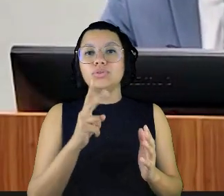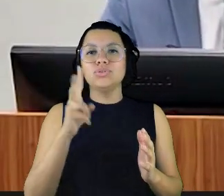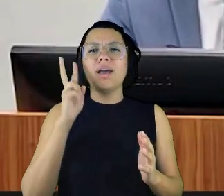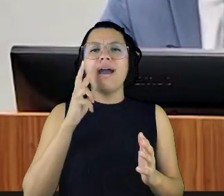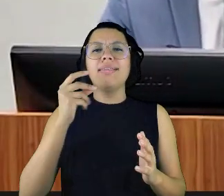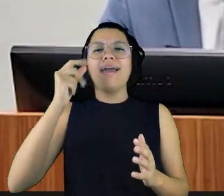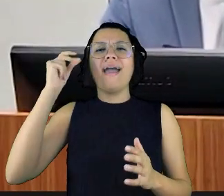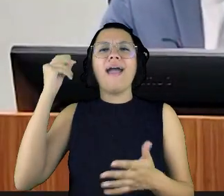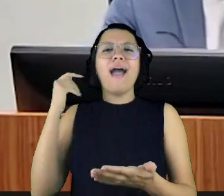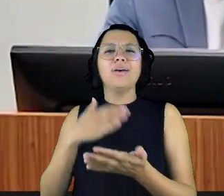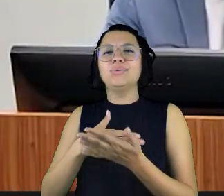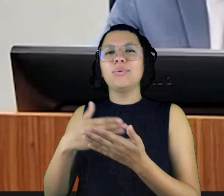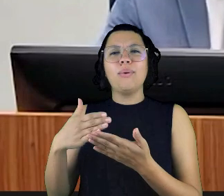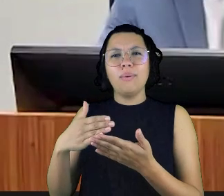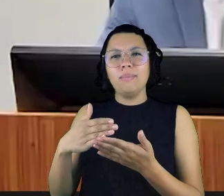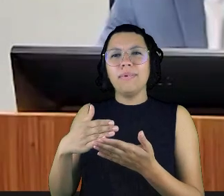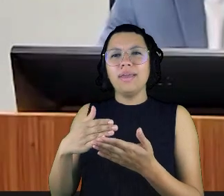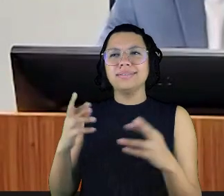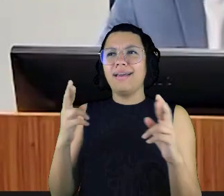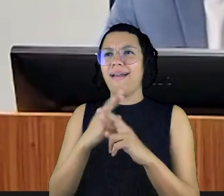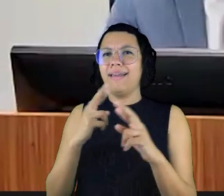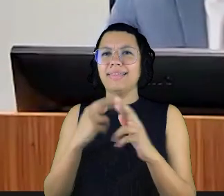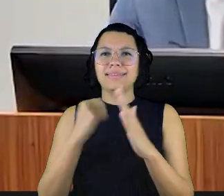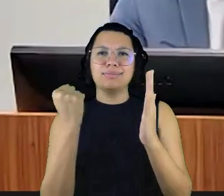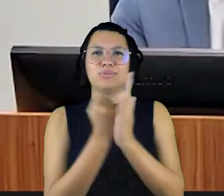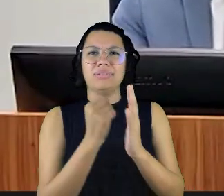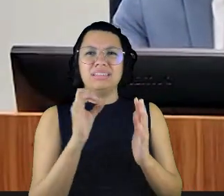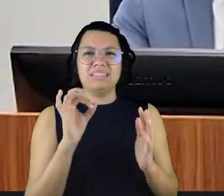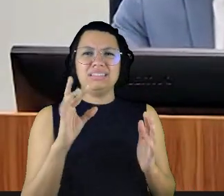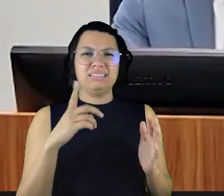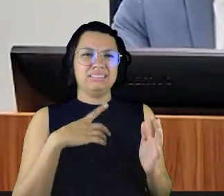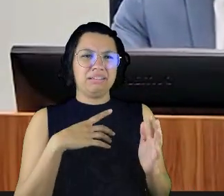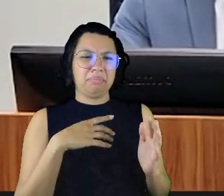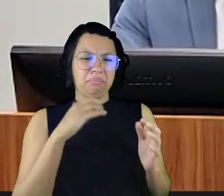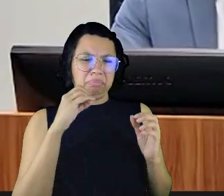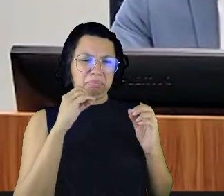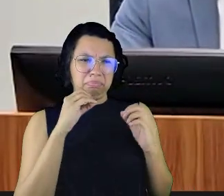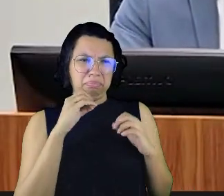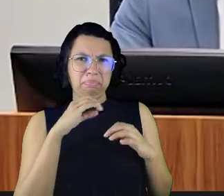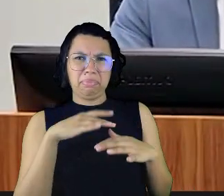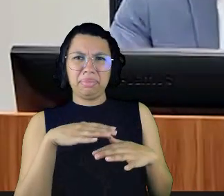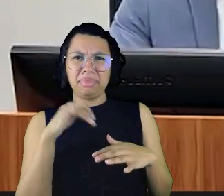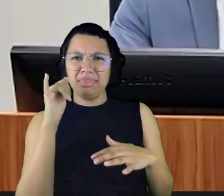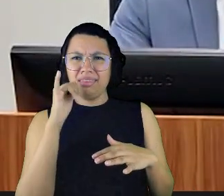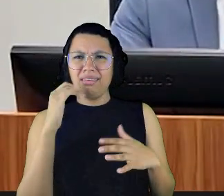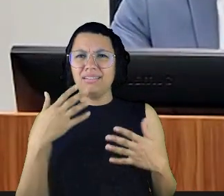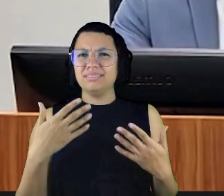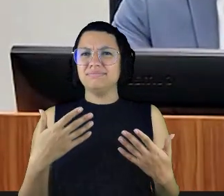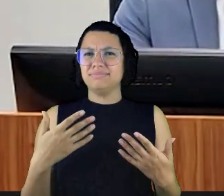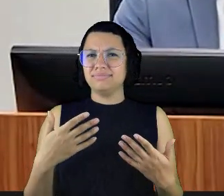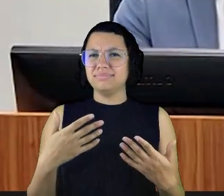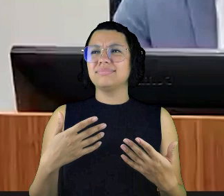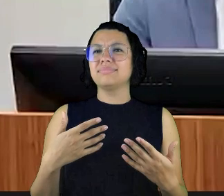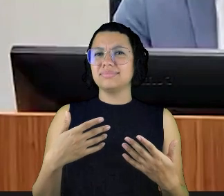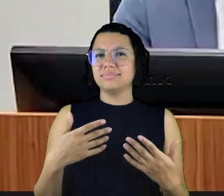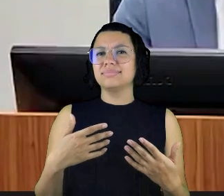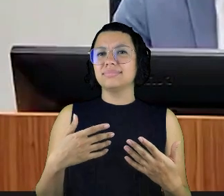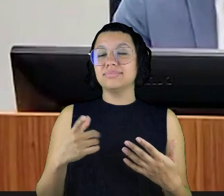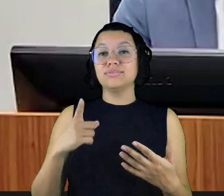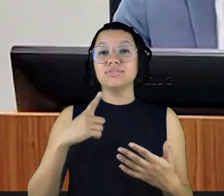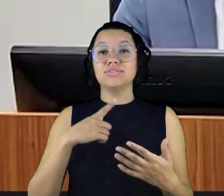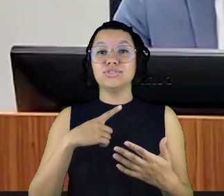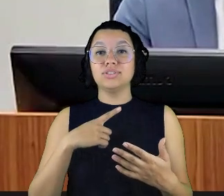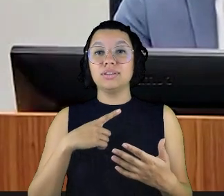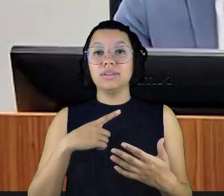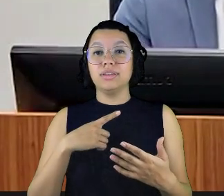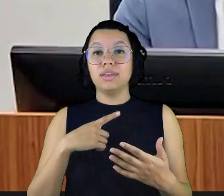um absurdo, só tinha porcaria, coisa que não ia vender nunca, Sim, né? sim, estoque rotativo de indústria de coxinha. É. Eu lembro